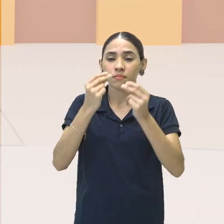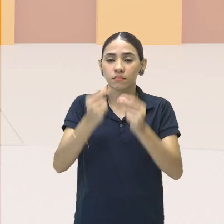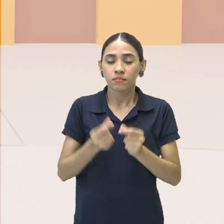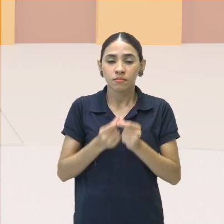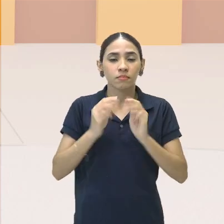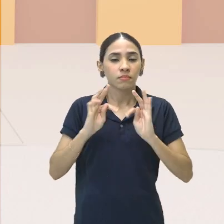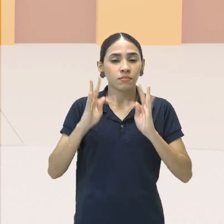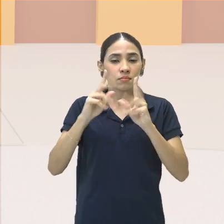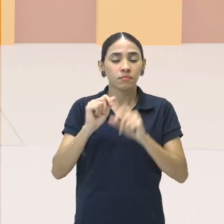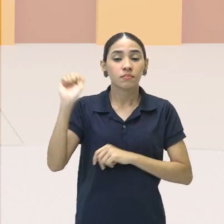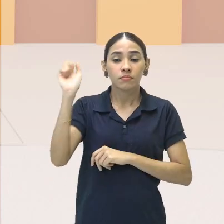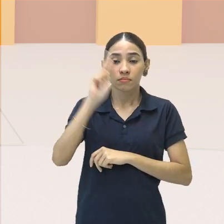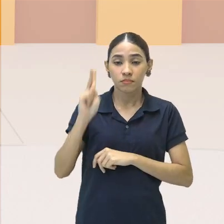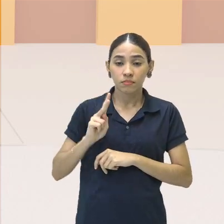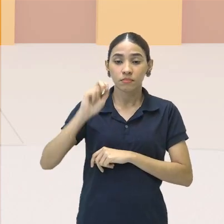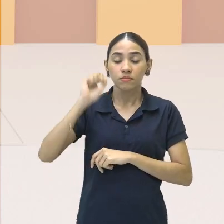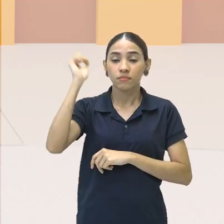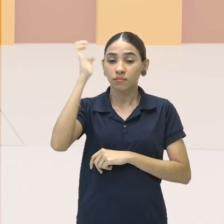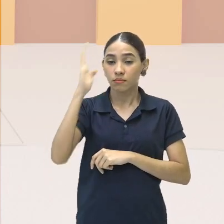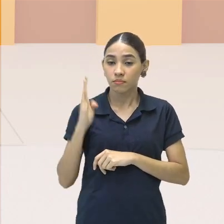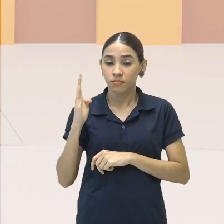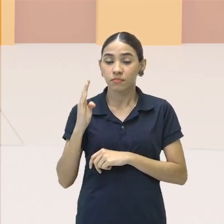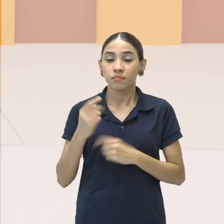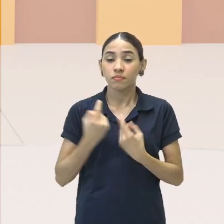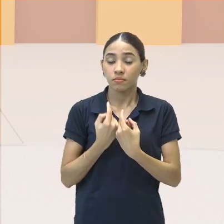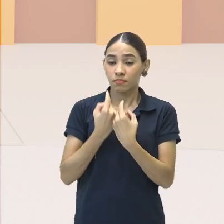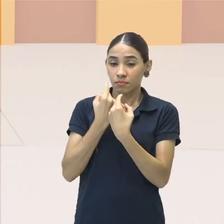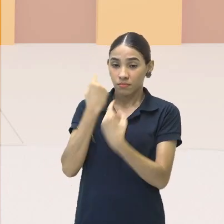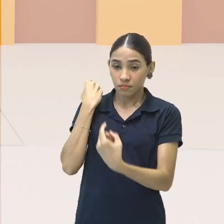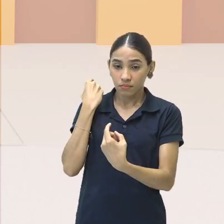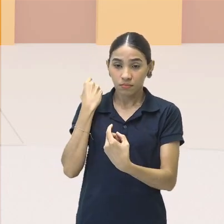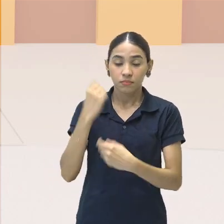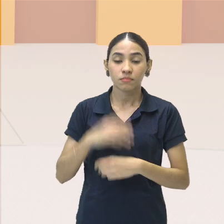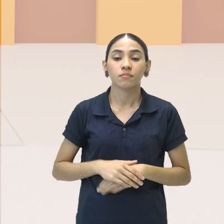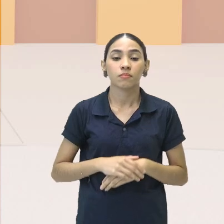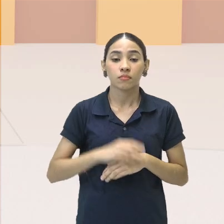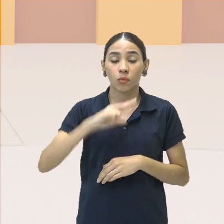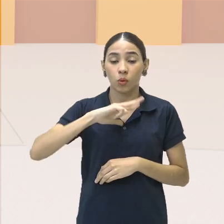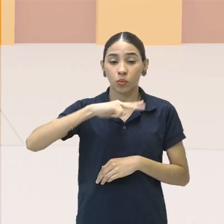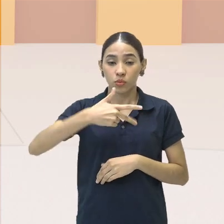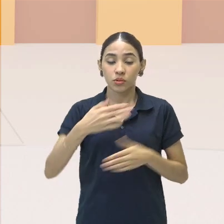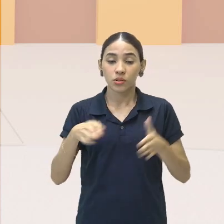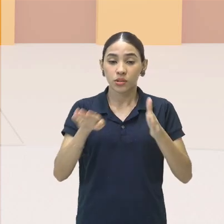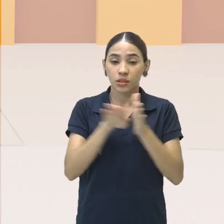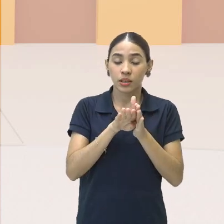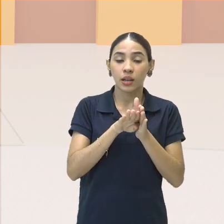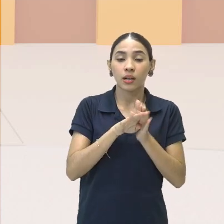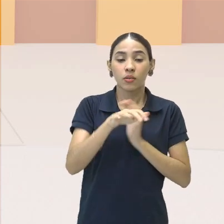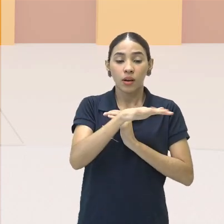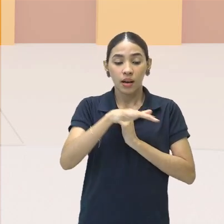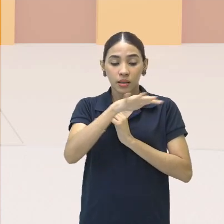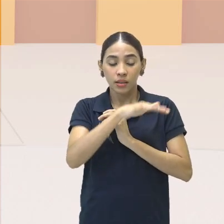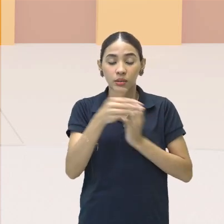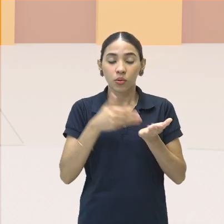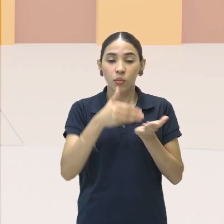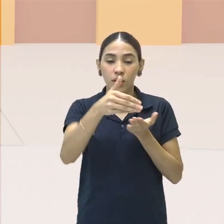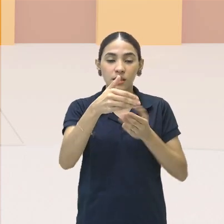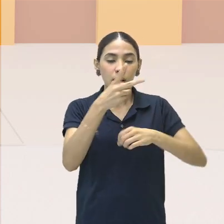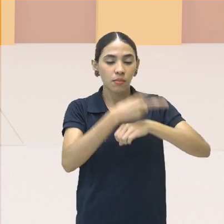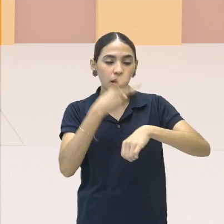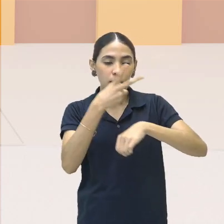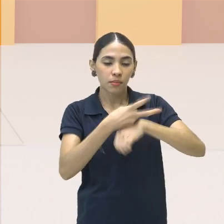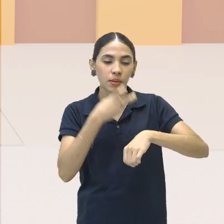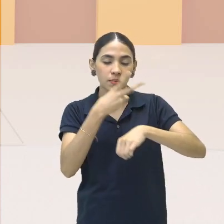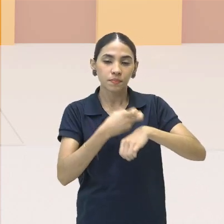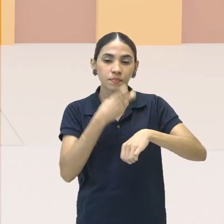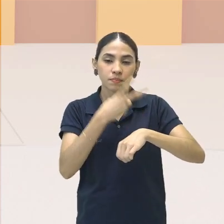a história do Brasil, desde lá da época em que os portugueses chegaram ao território e começaram a explorar